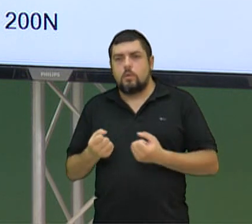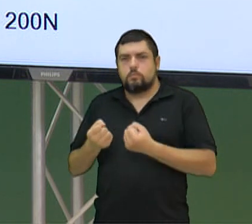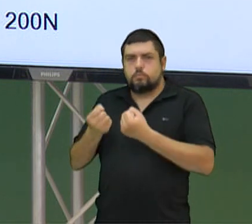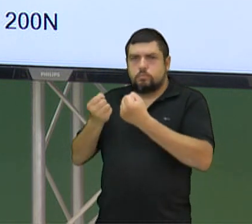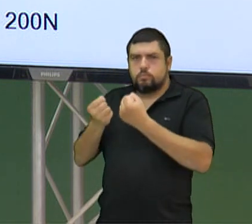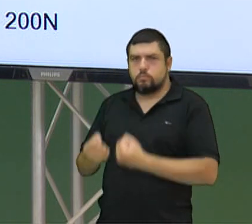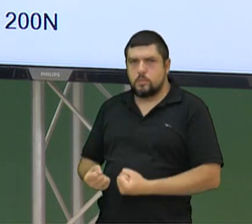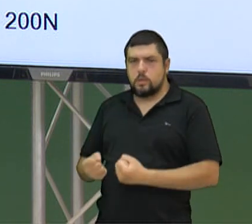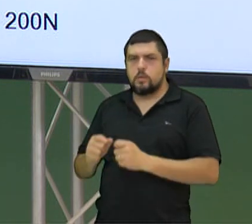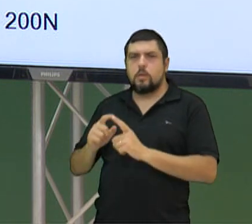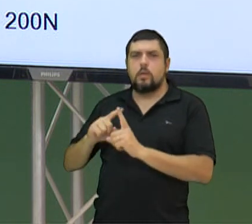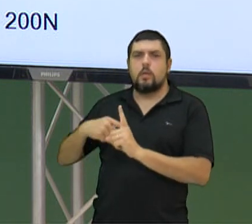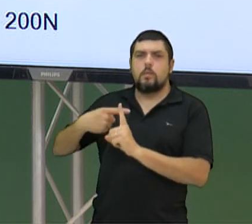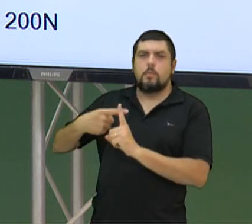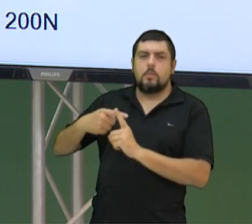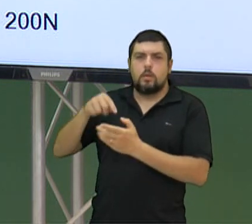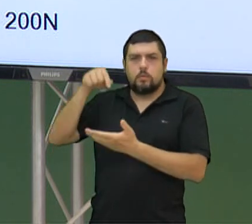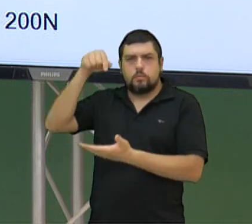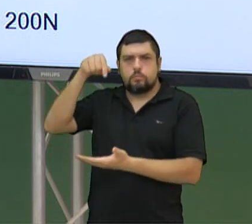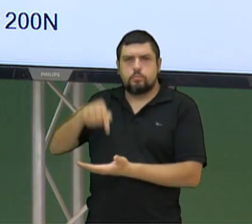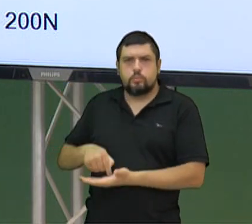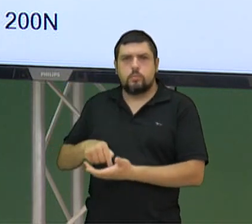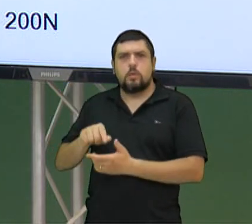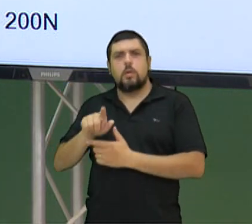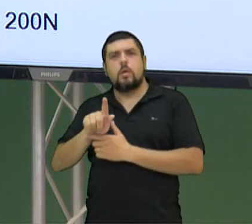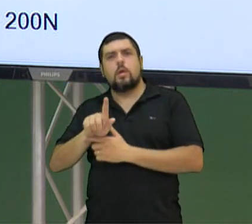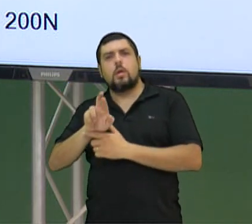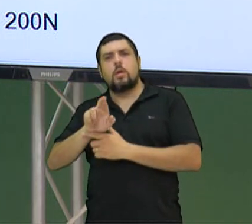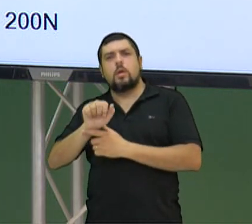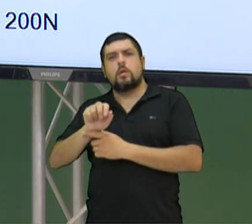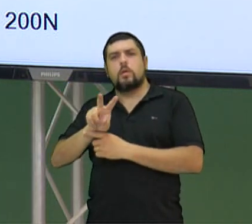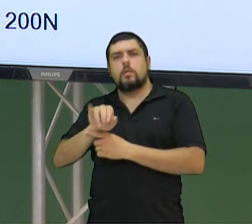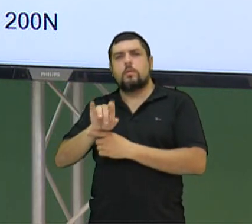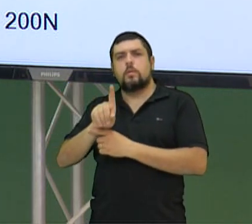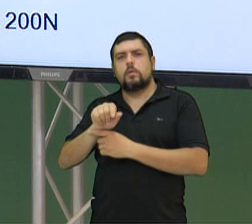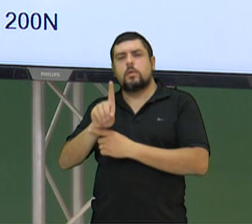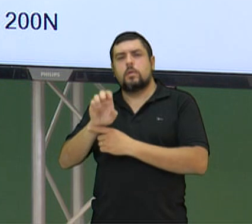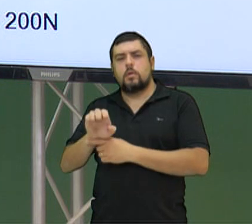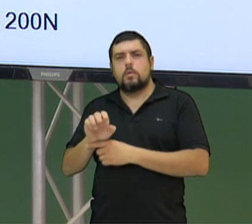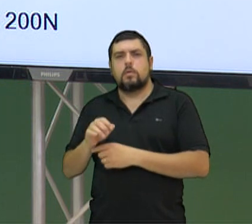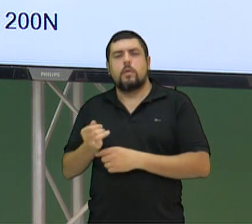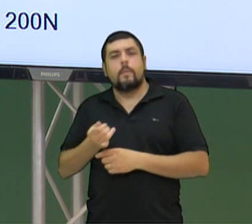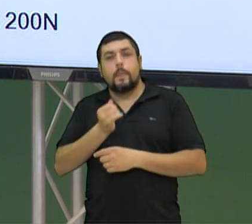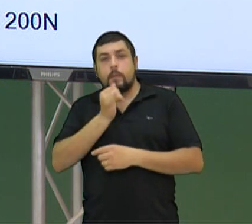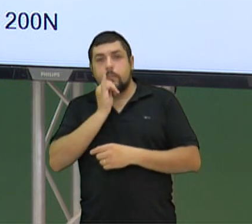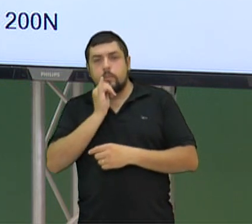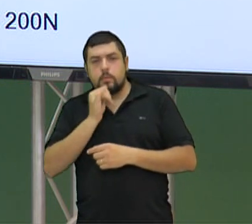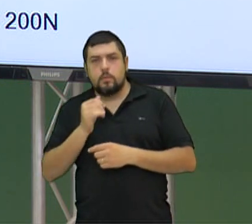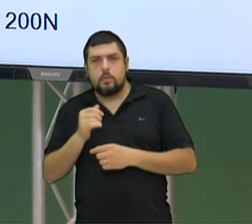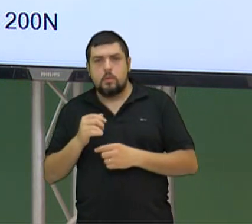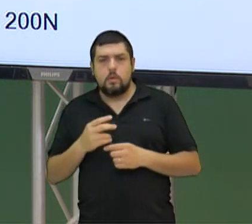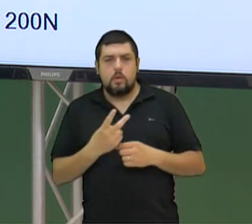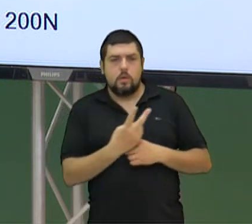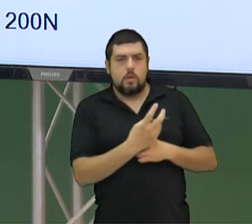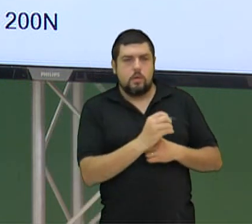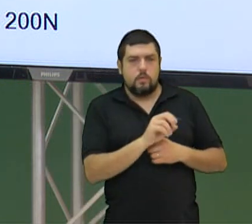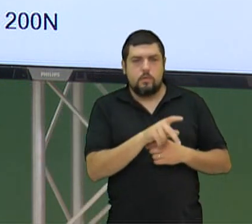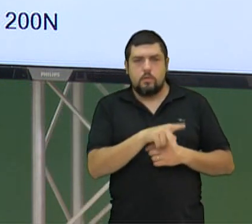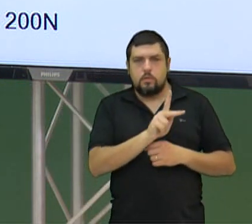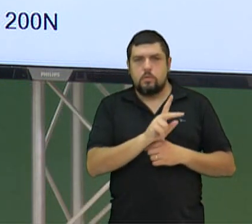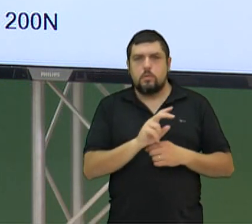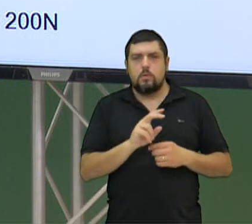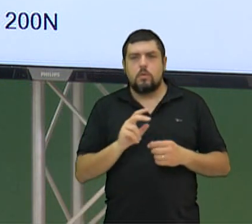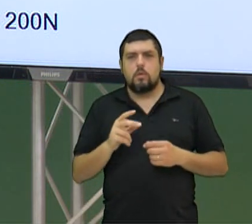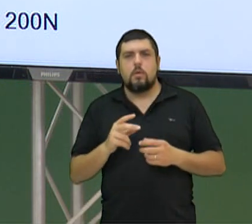gravidade, certo? E a gravidade da Terra vale 10. Então, por exemplo, aqui é uma massa de 20 quilos, certo? Ou seja, peso de 200